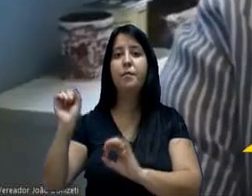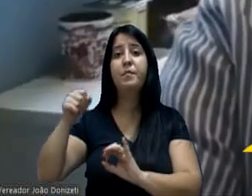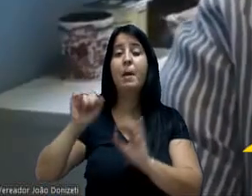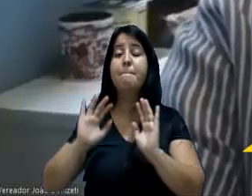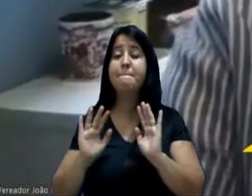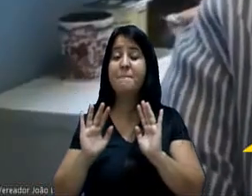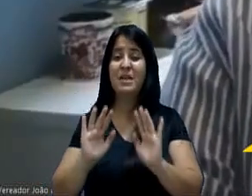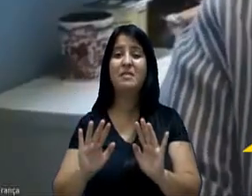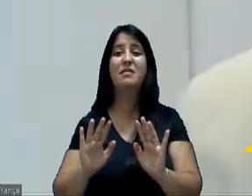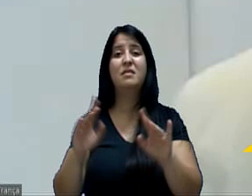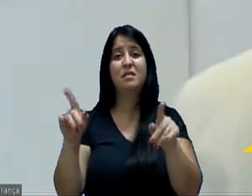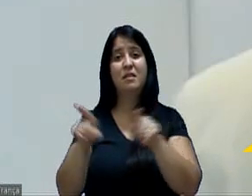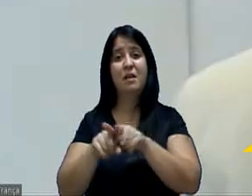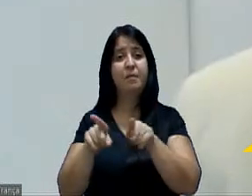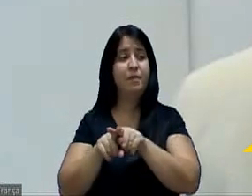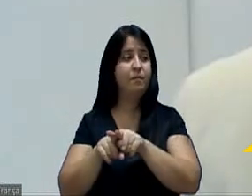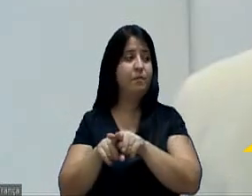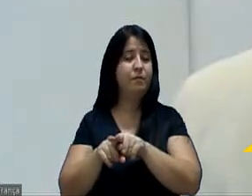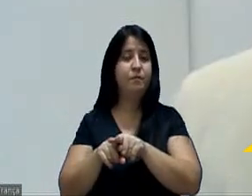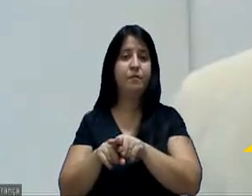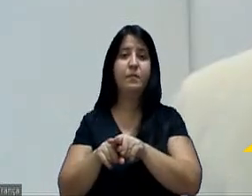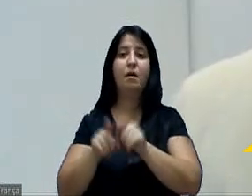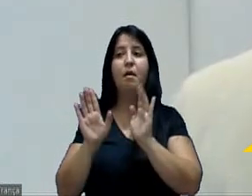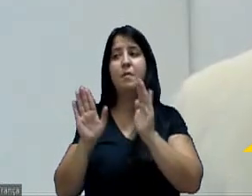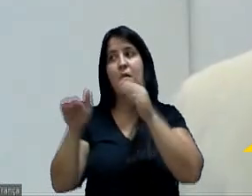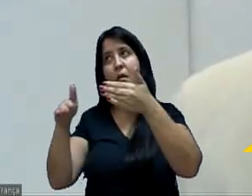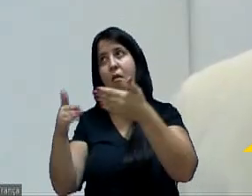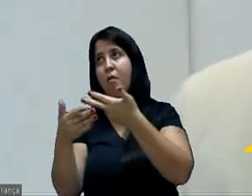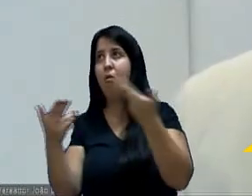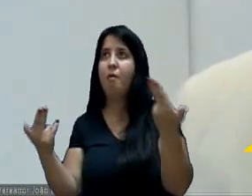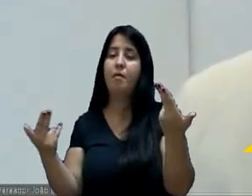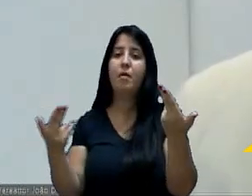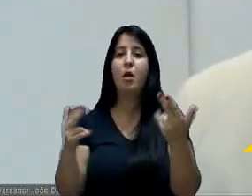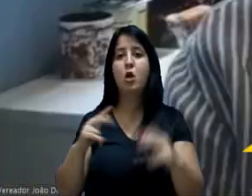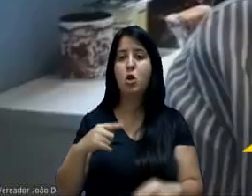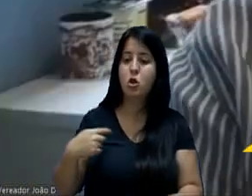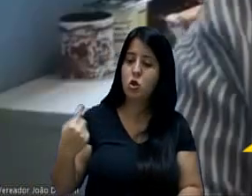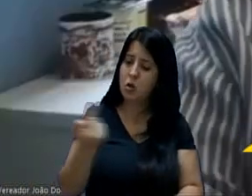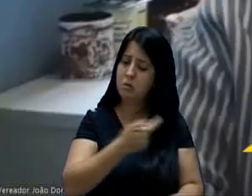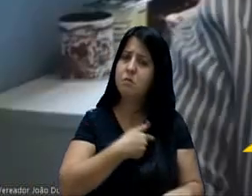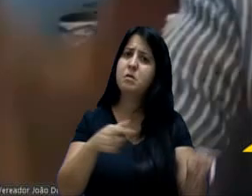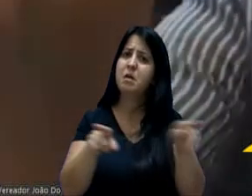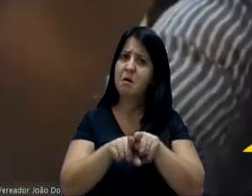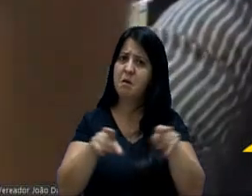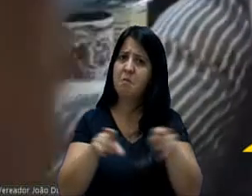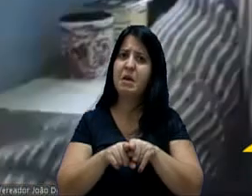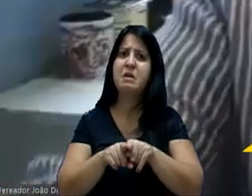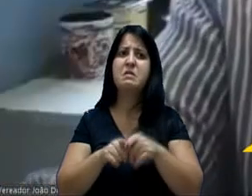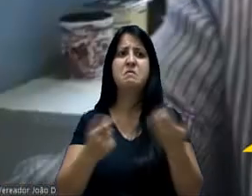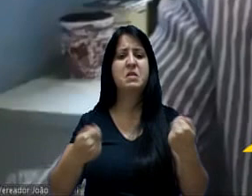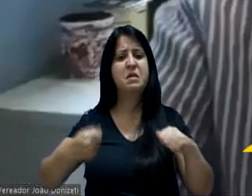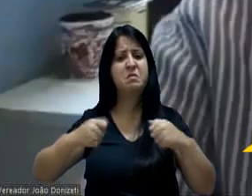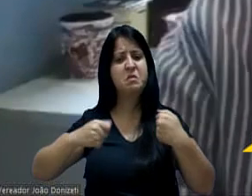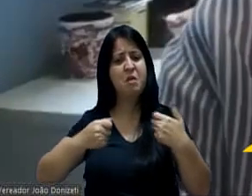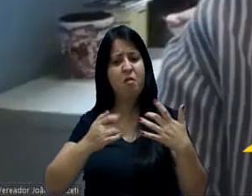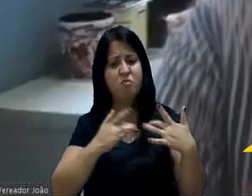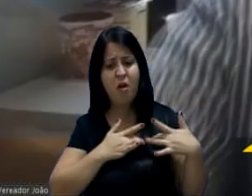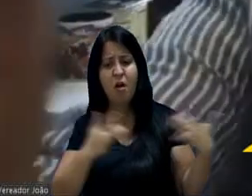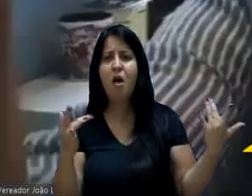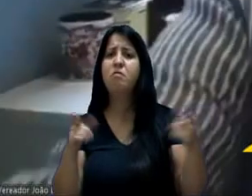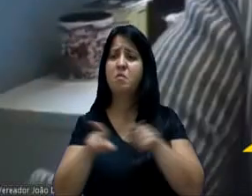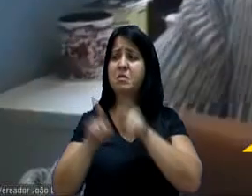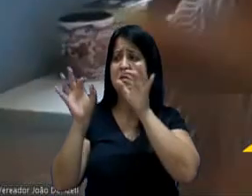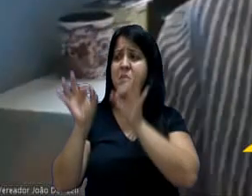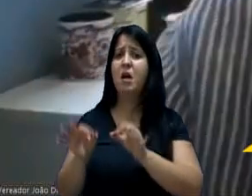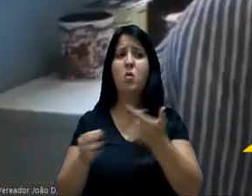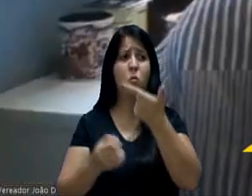ali também está para entidades essenciais. E nós somos solidários, você está certo. Os demais vereadores colocaram,